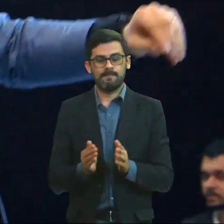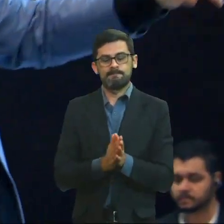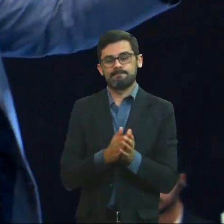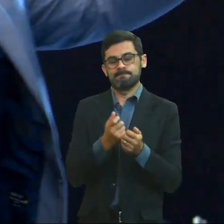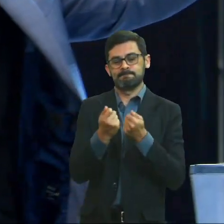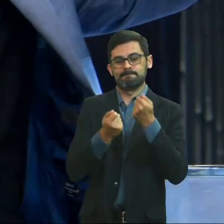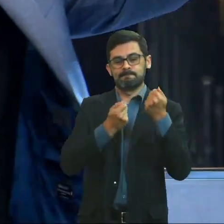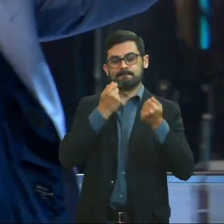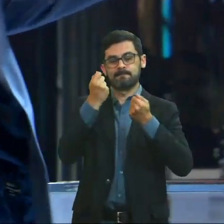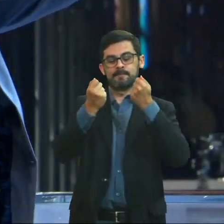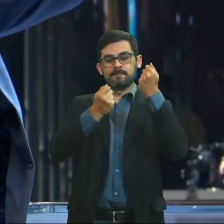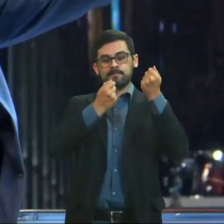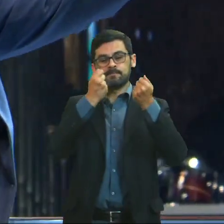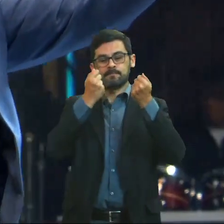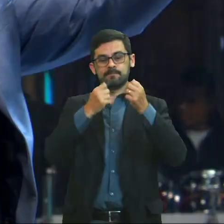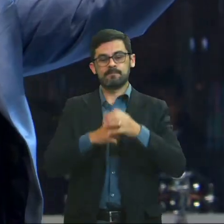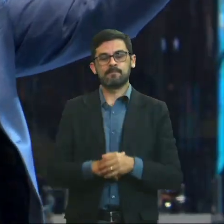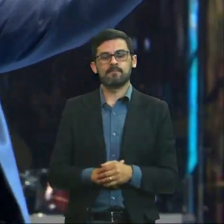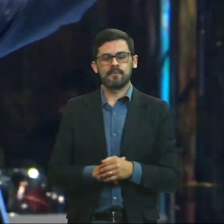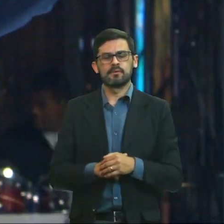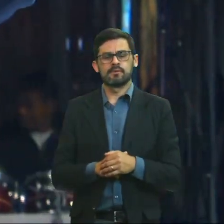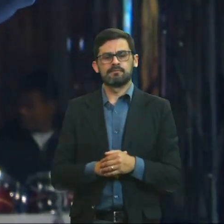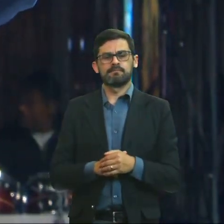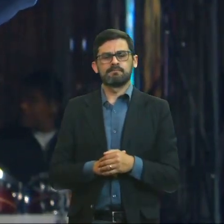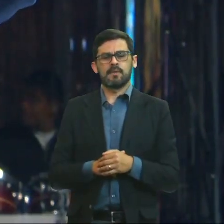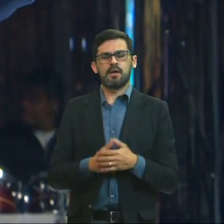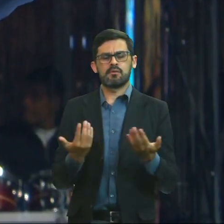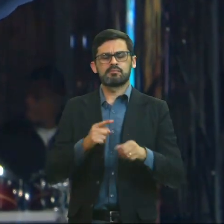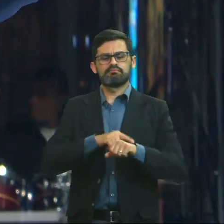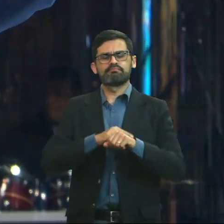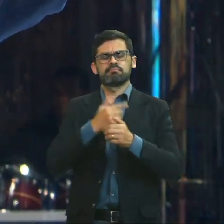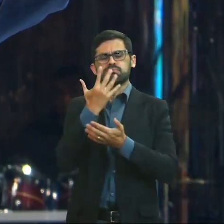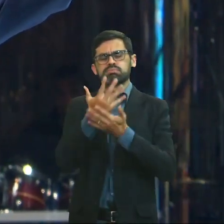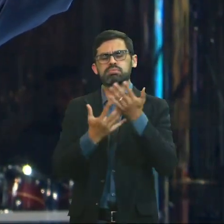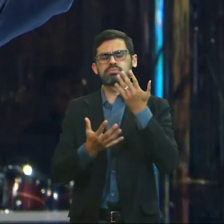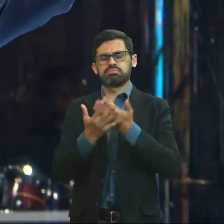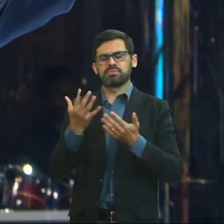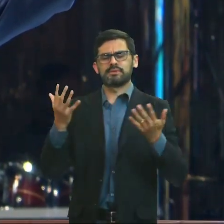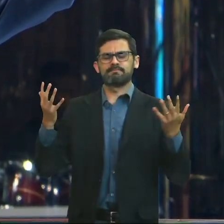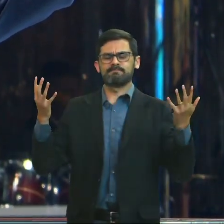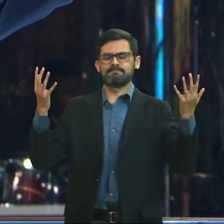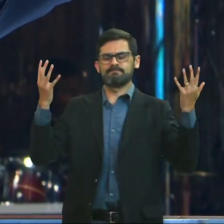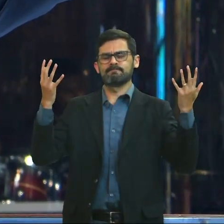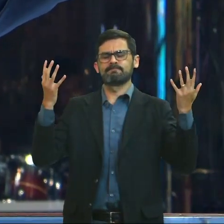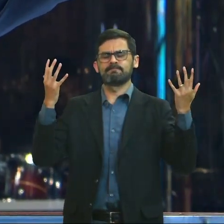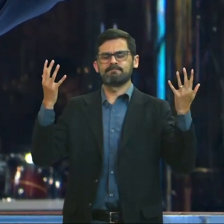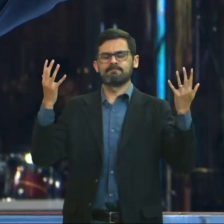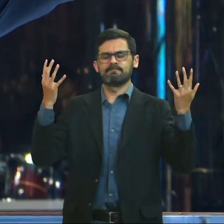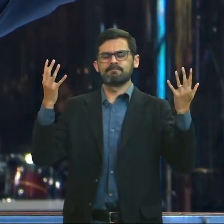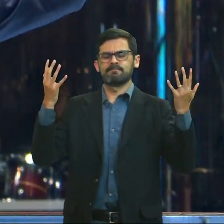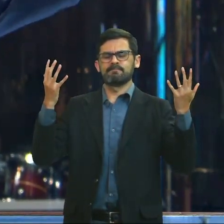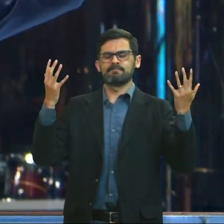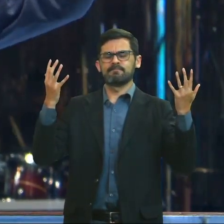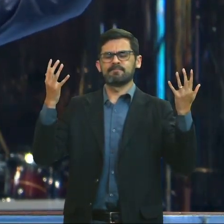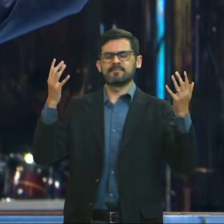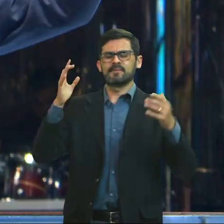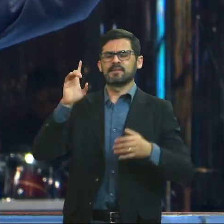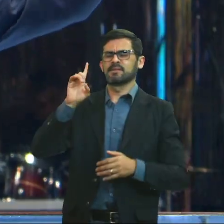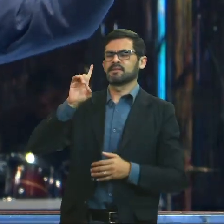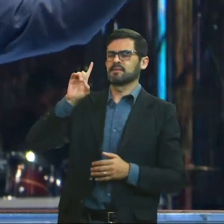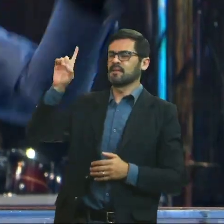Aleluia. Feche seus olhos, estenda as mãos assim, fala: Deus, eu quero a